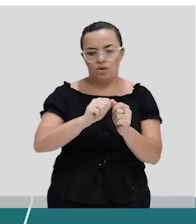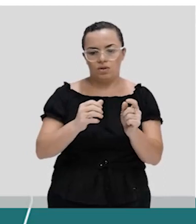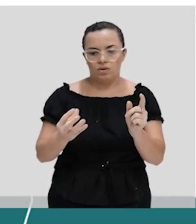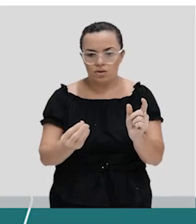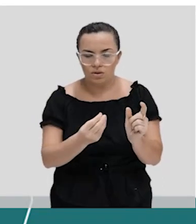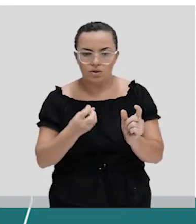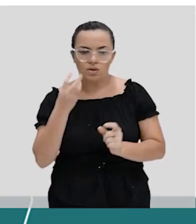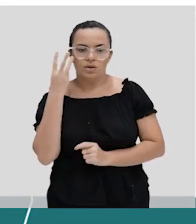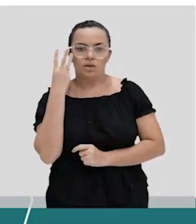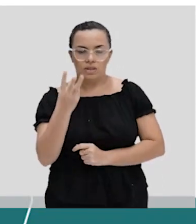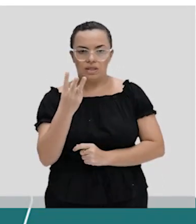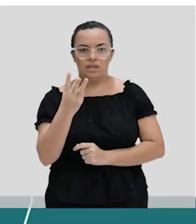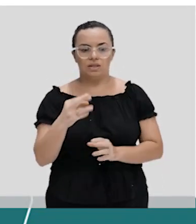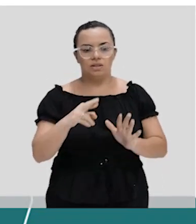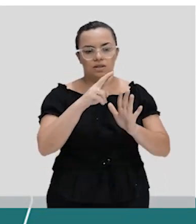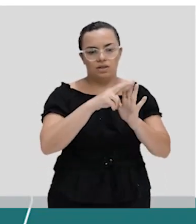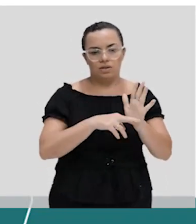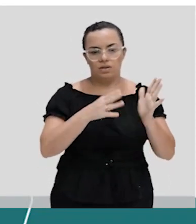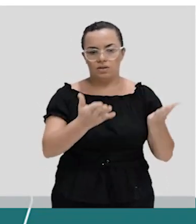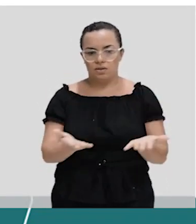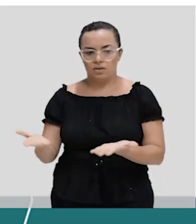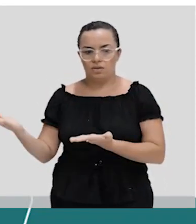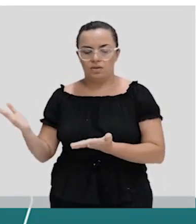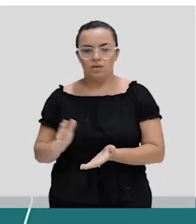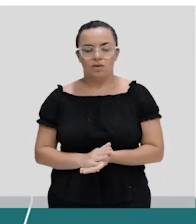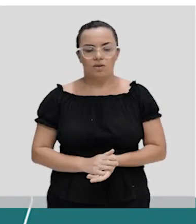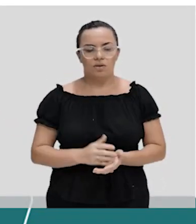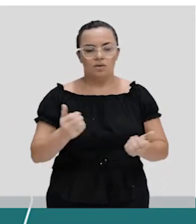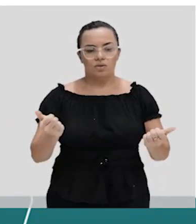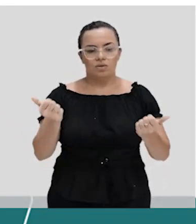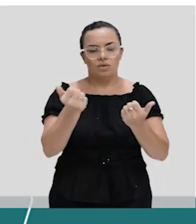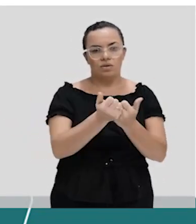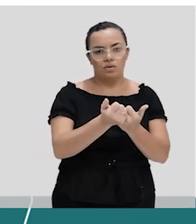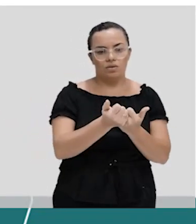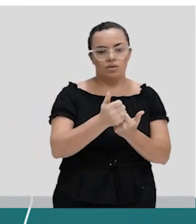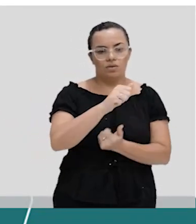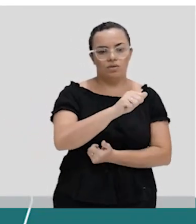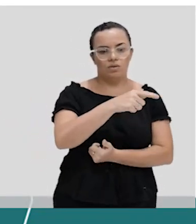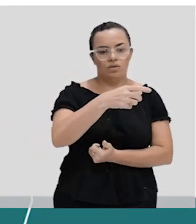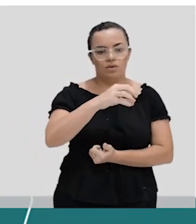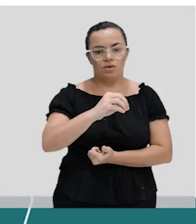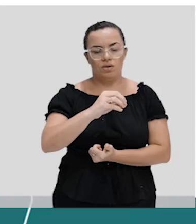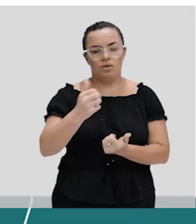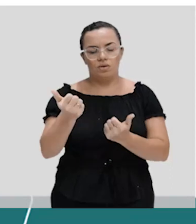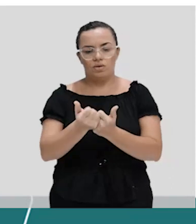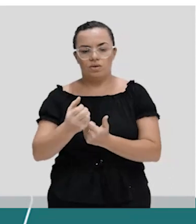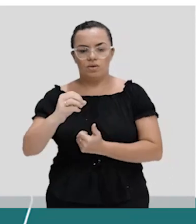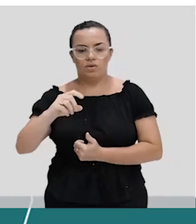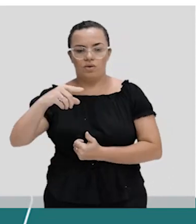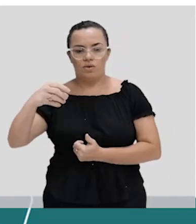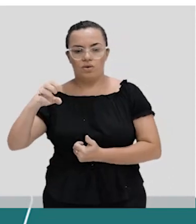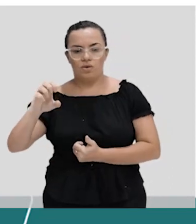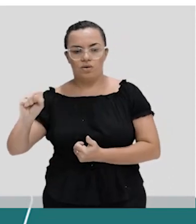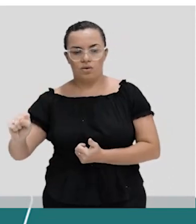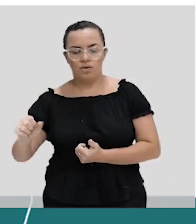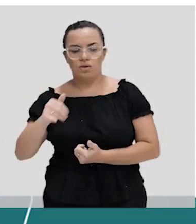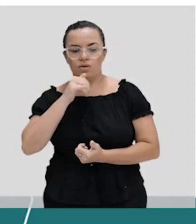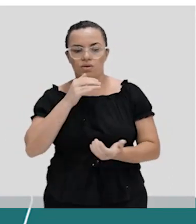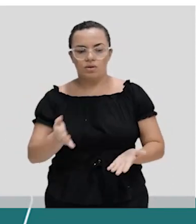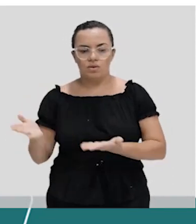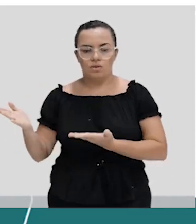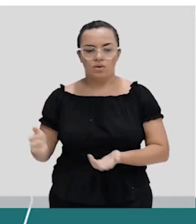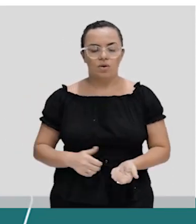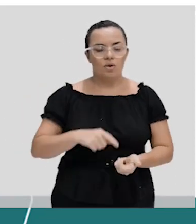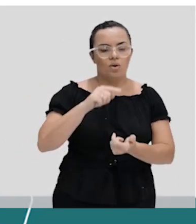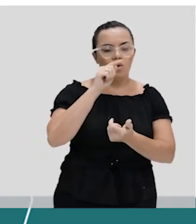ões, ação, ações, substituindo o ão por ães, cão, cães, ou